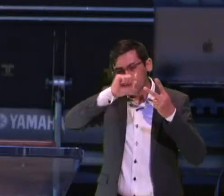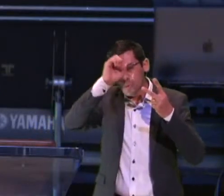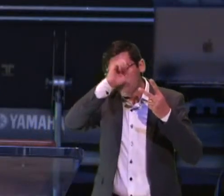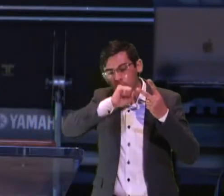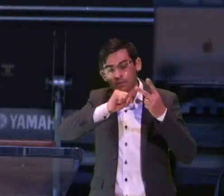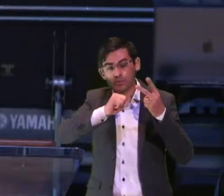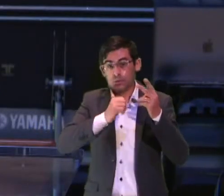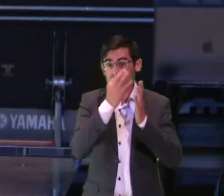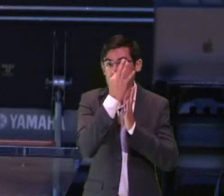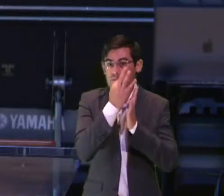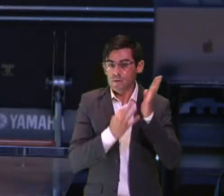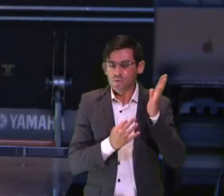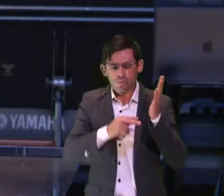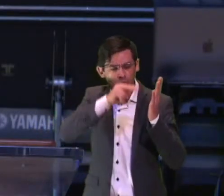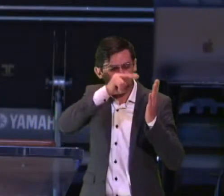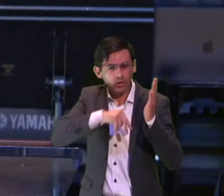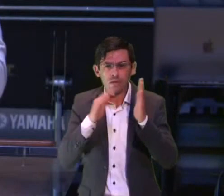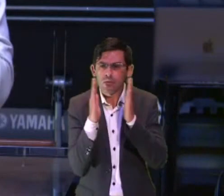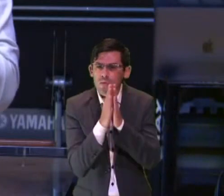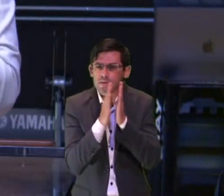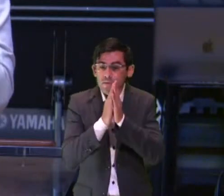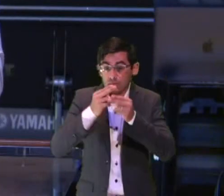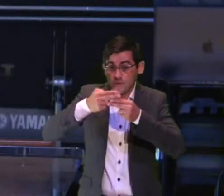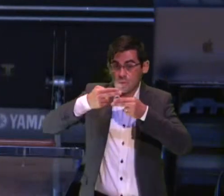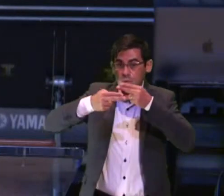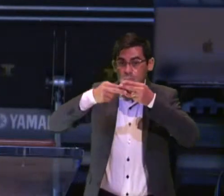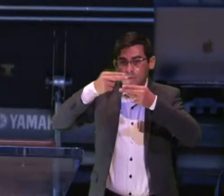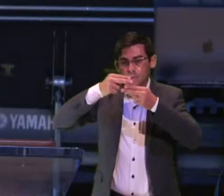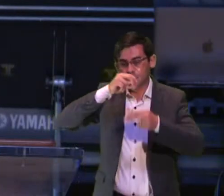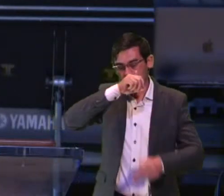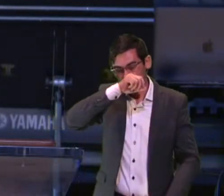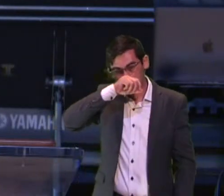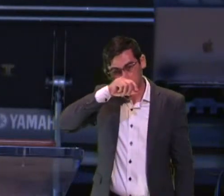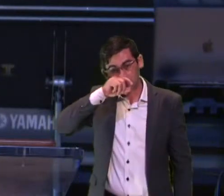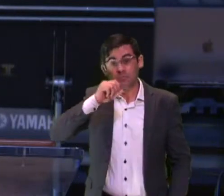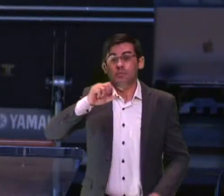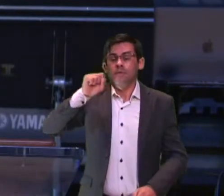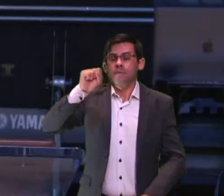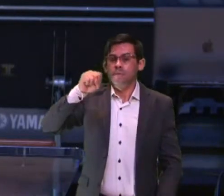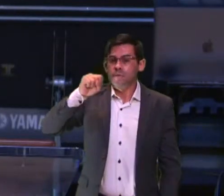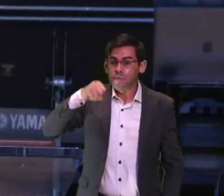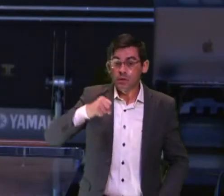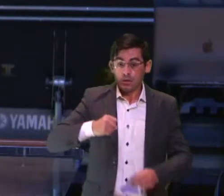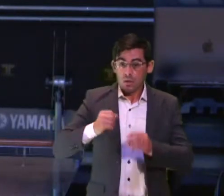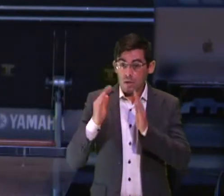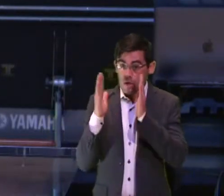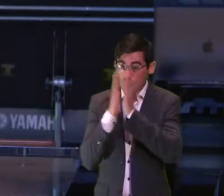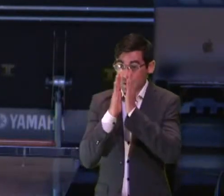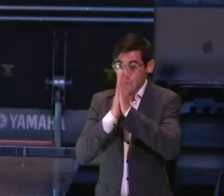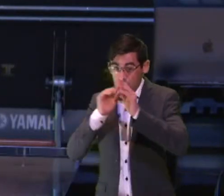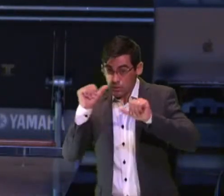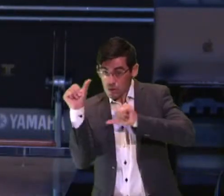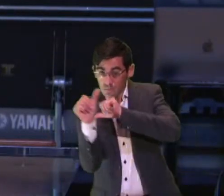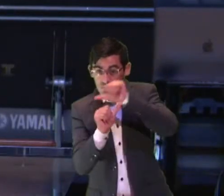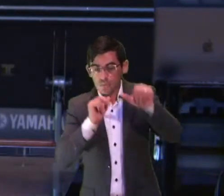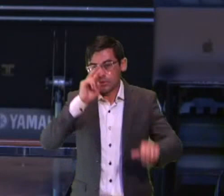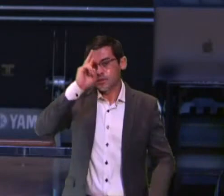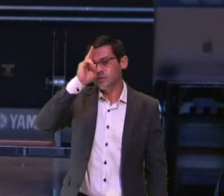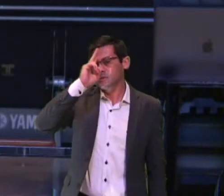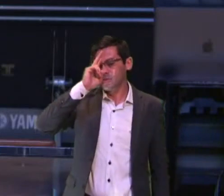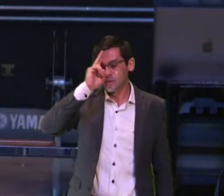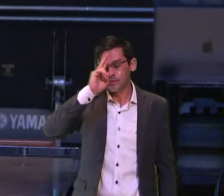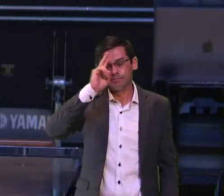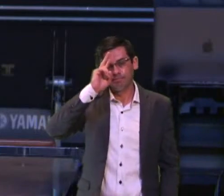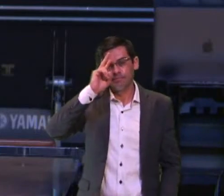analisar essa oração, é que, sim, a oração que muda histórias, a oração